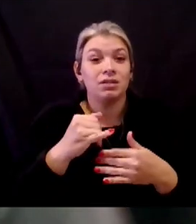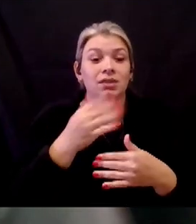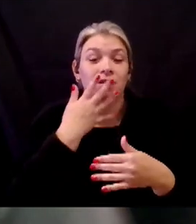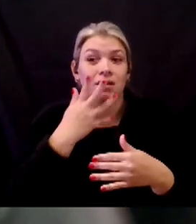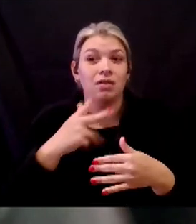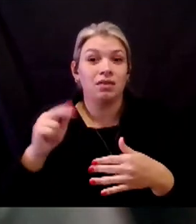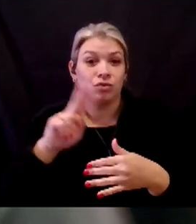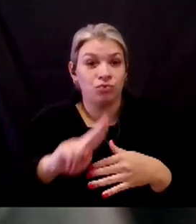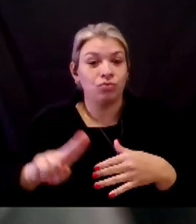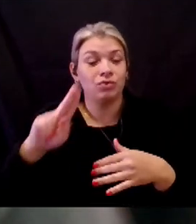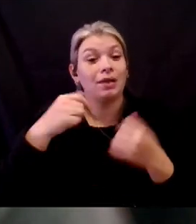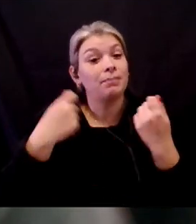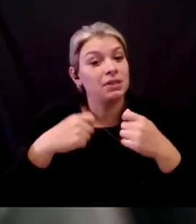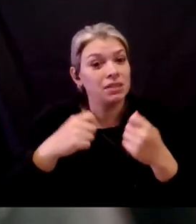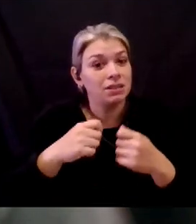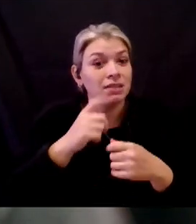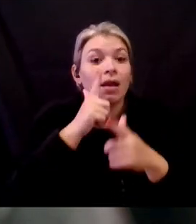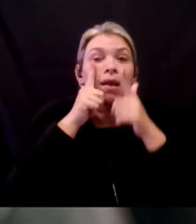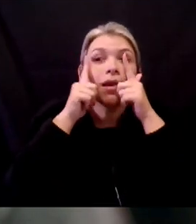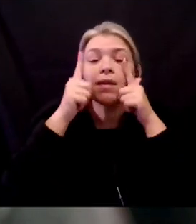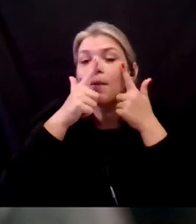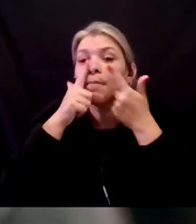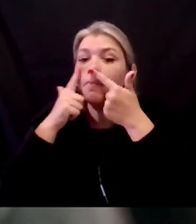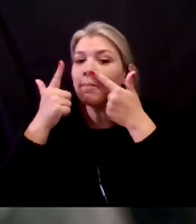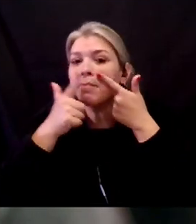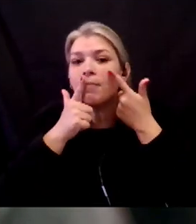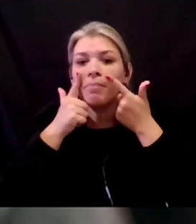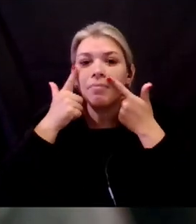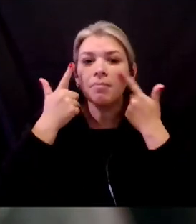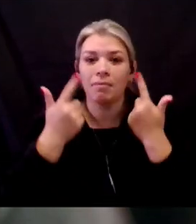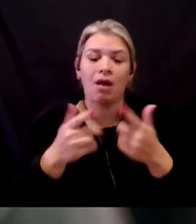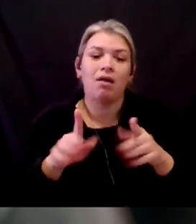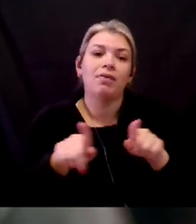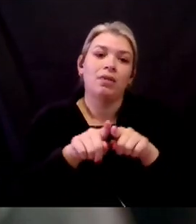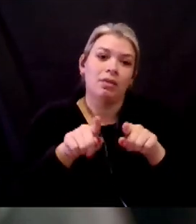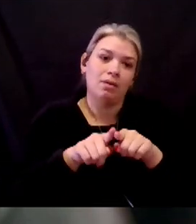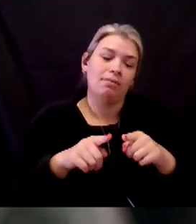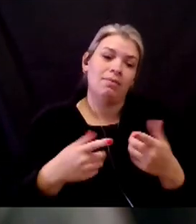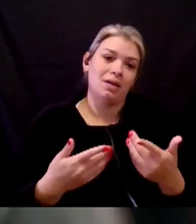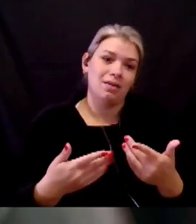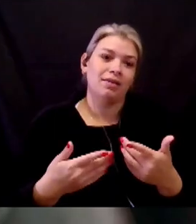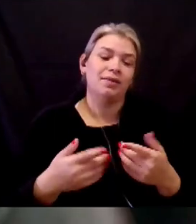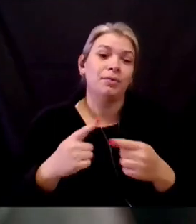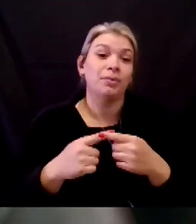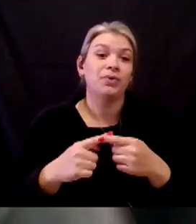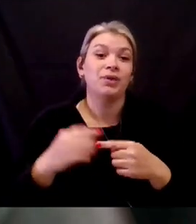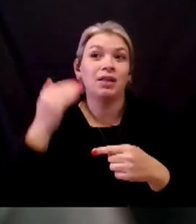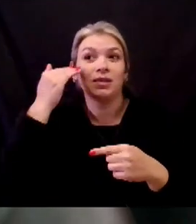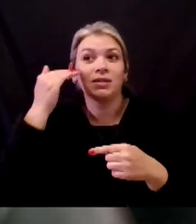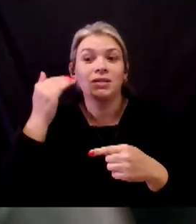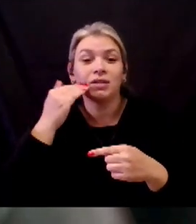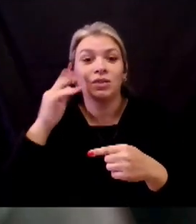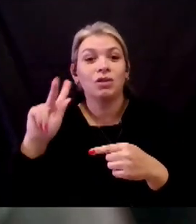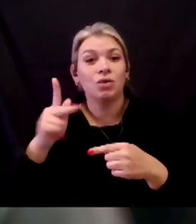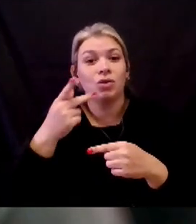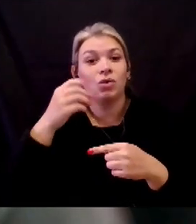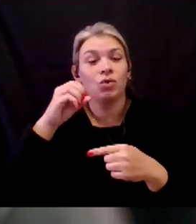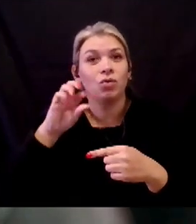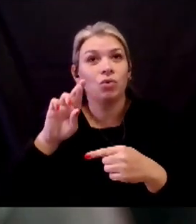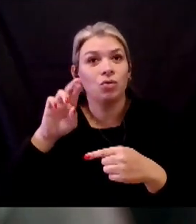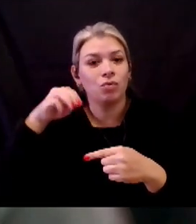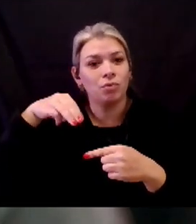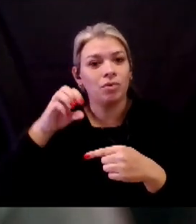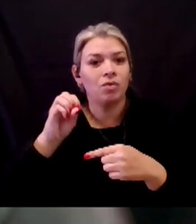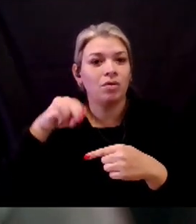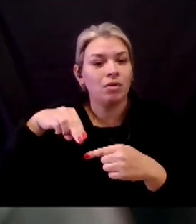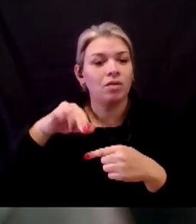higienizar bem feito vai fazer com que na adolescência, que é a época que vai ter os hormônios, vai ter a erupção de espinhas, vai fazer com que essa